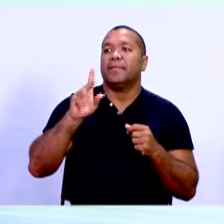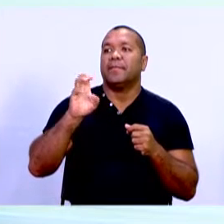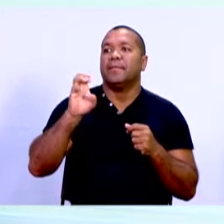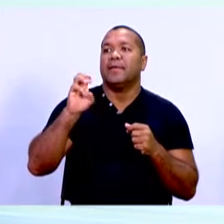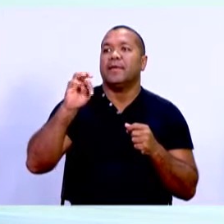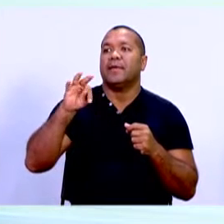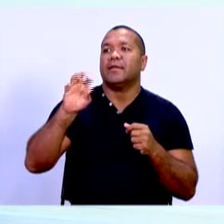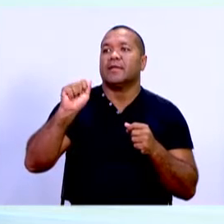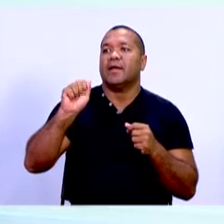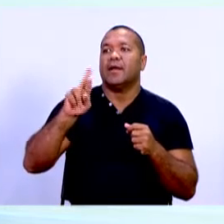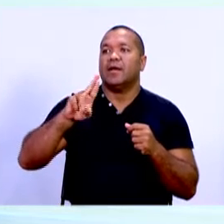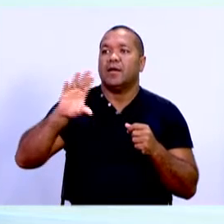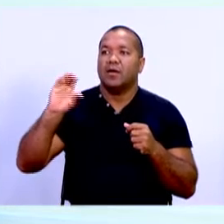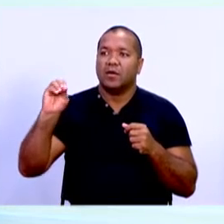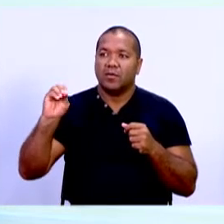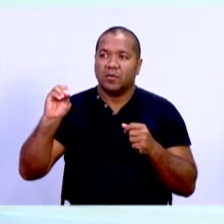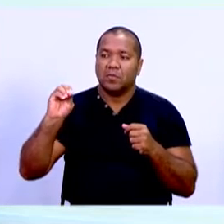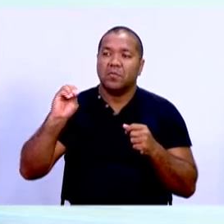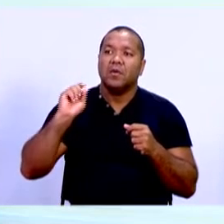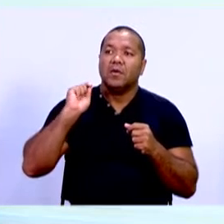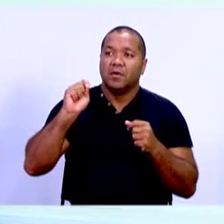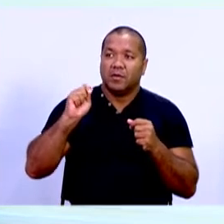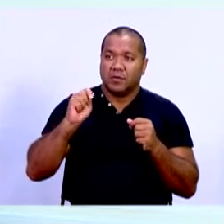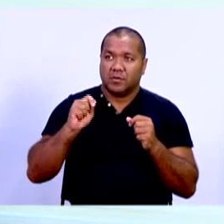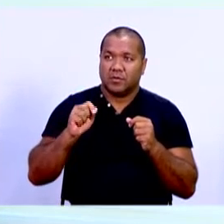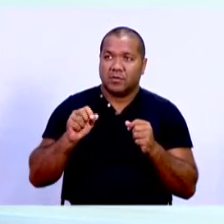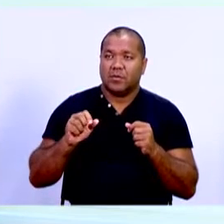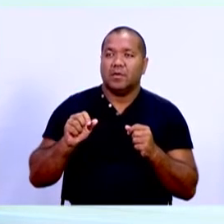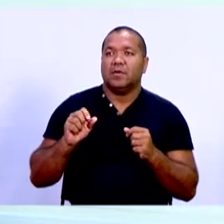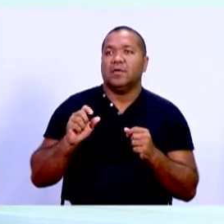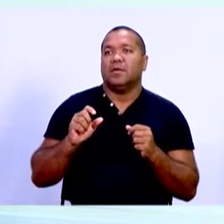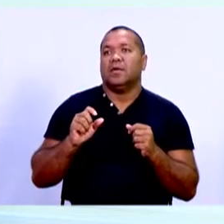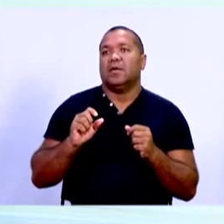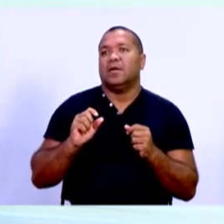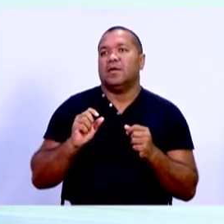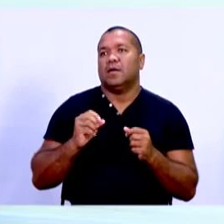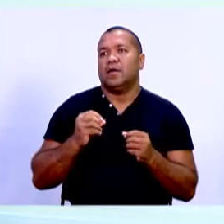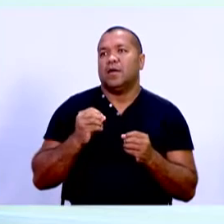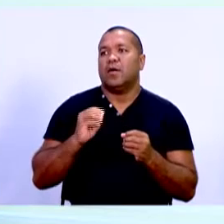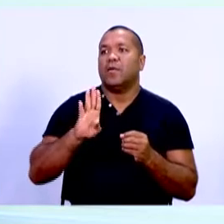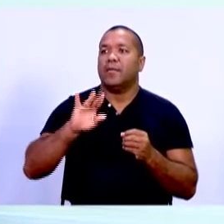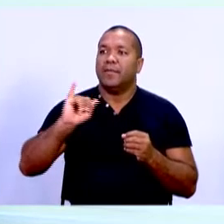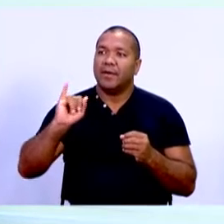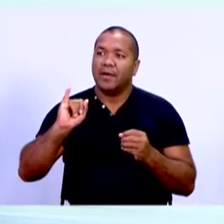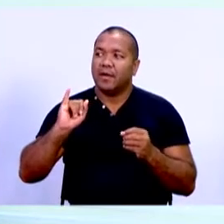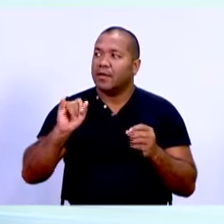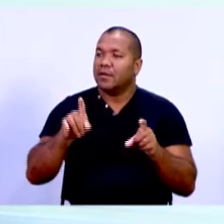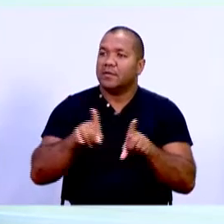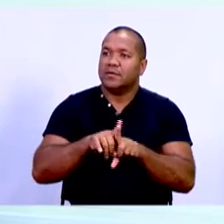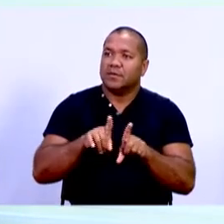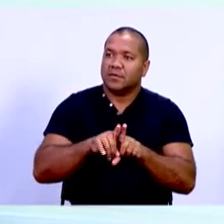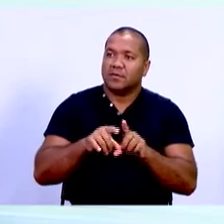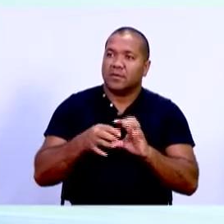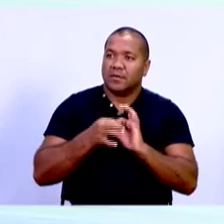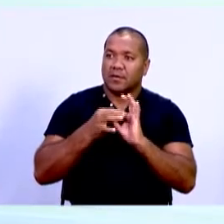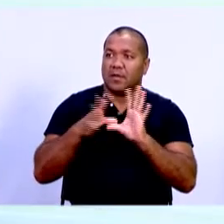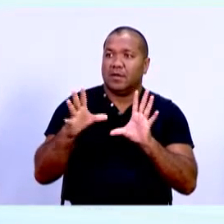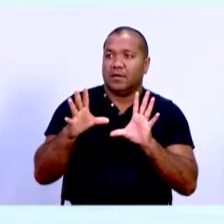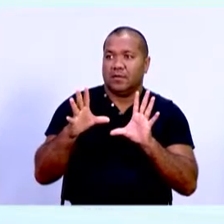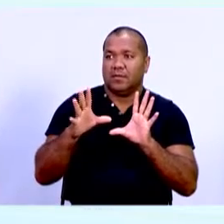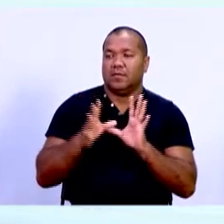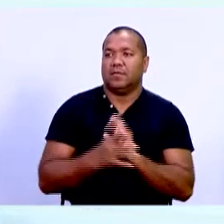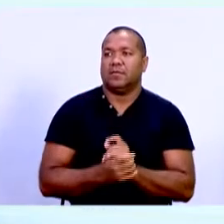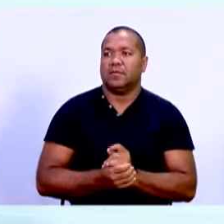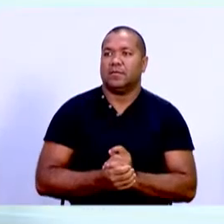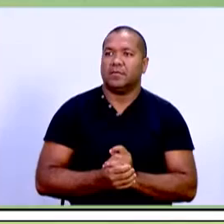a ferramenta Pentaho é uma solução de BI, só que ela tem uma versão dela que é